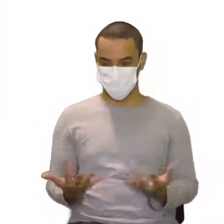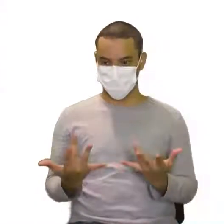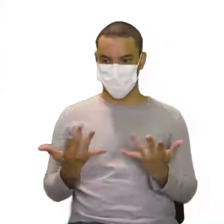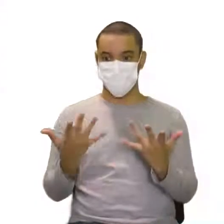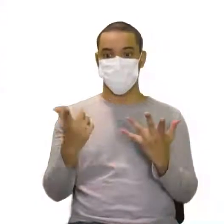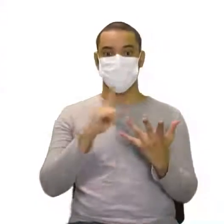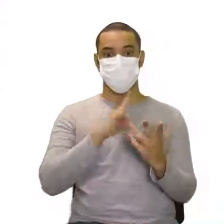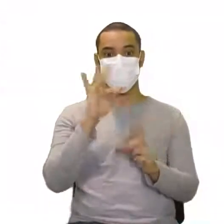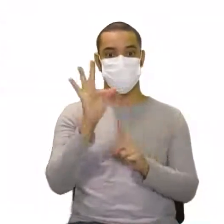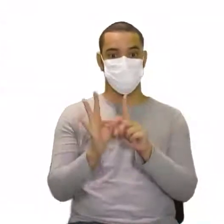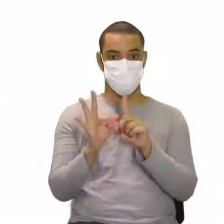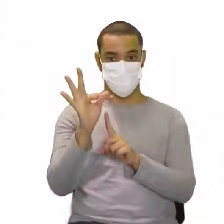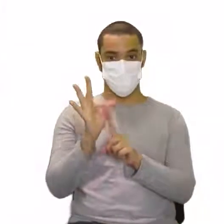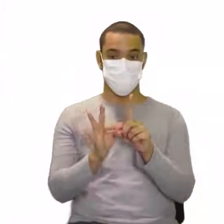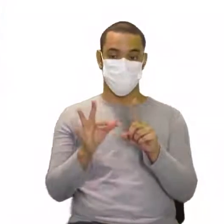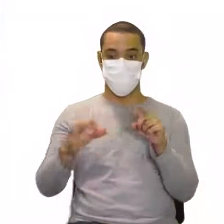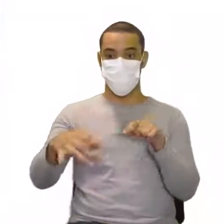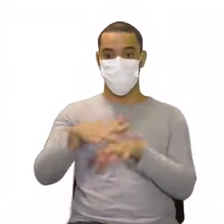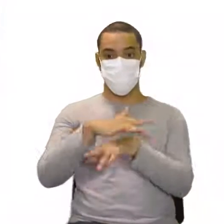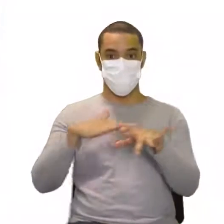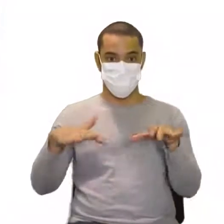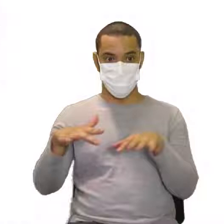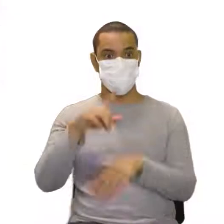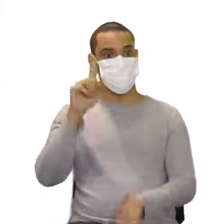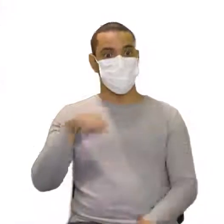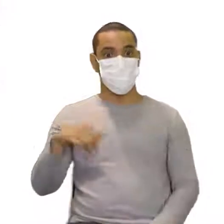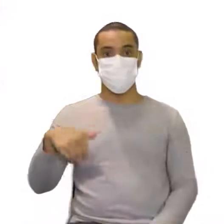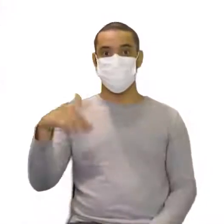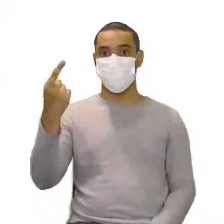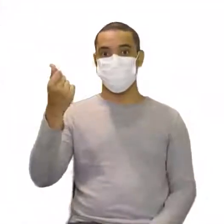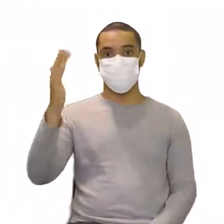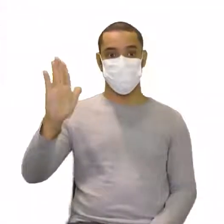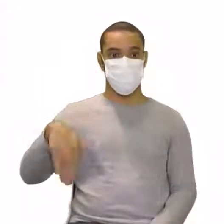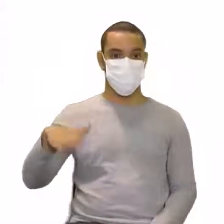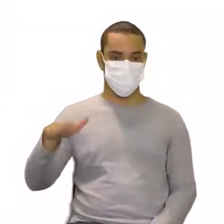certa temperatura para movimentar, que na realidade é a mais barata que